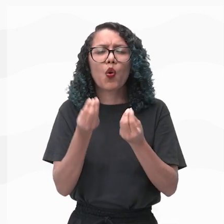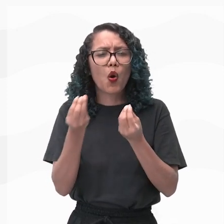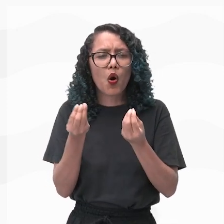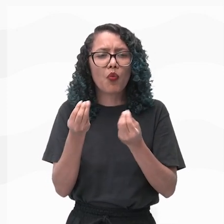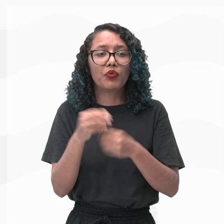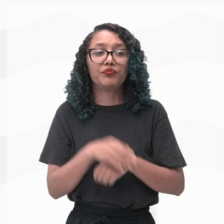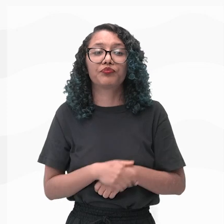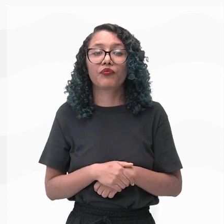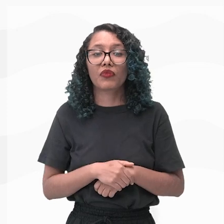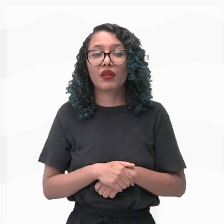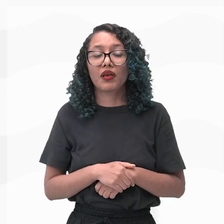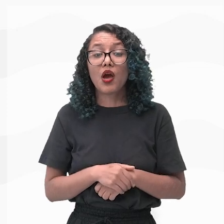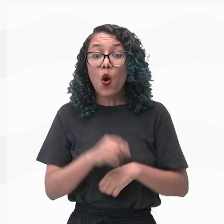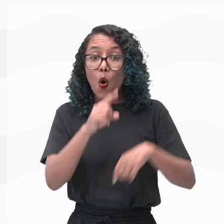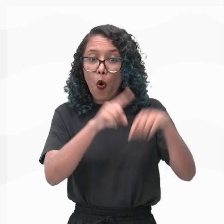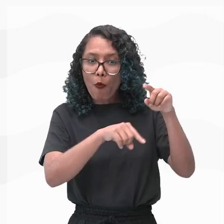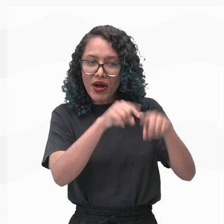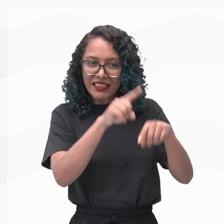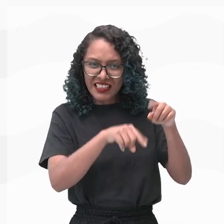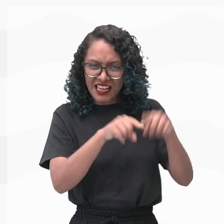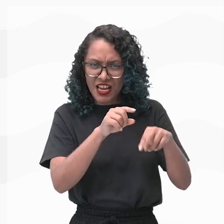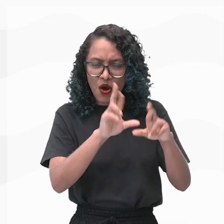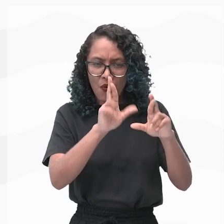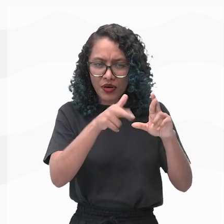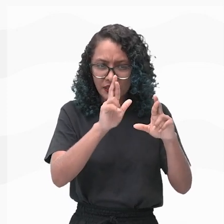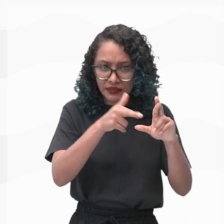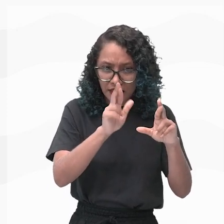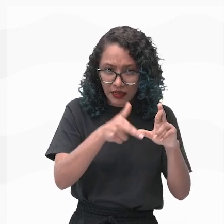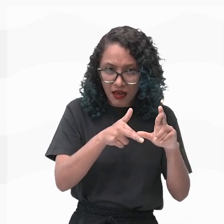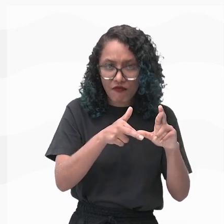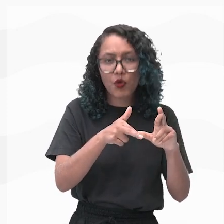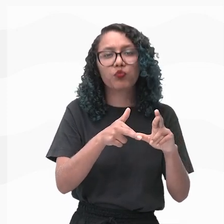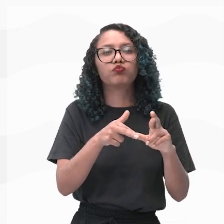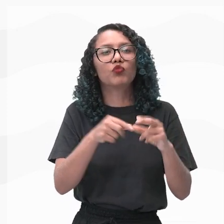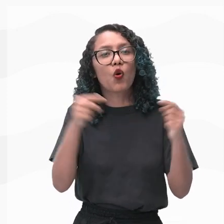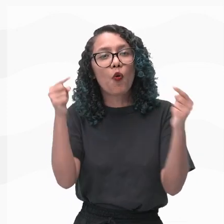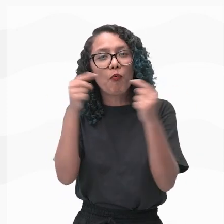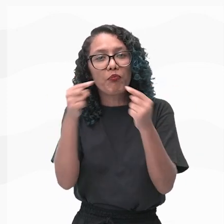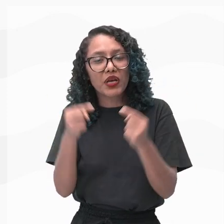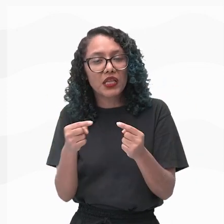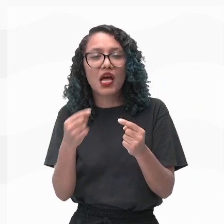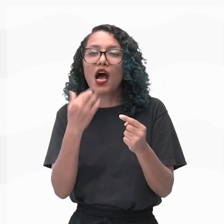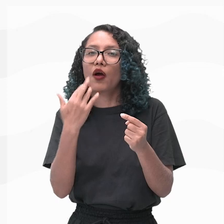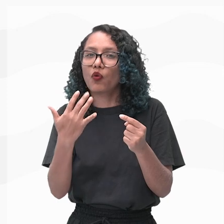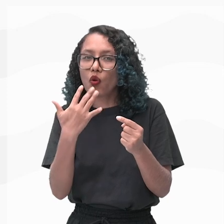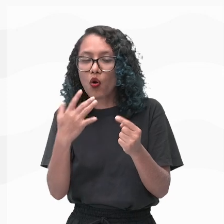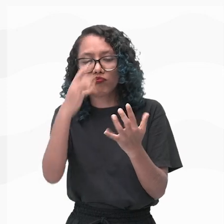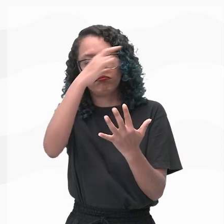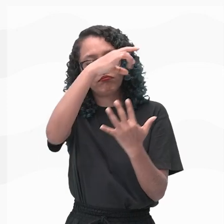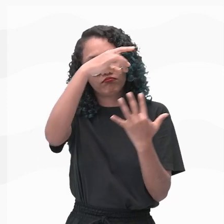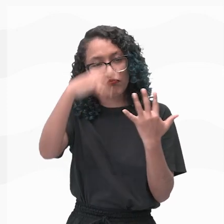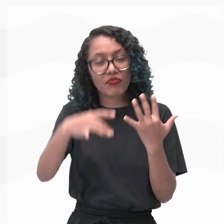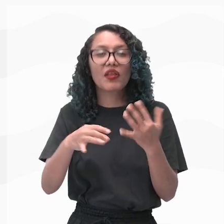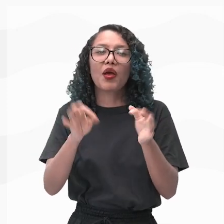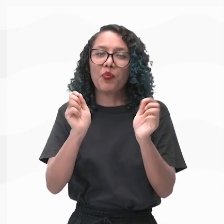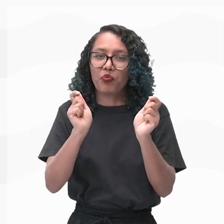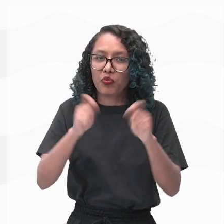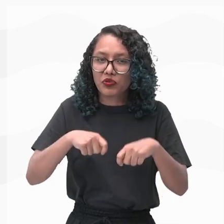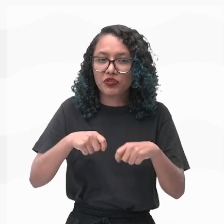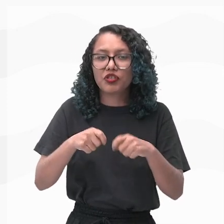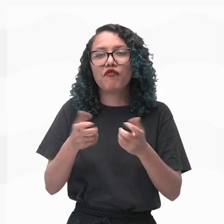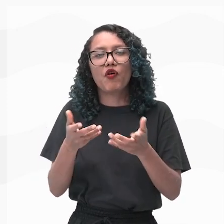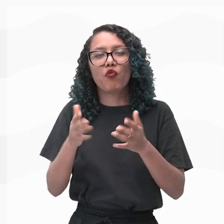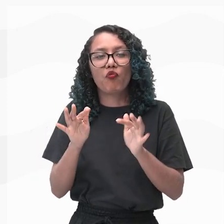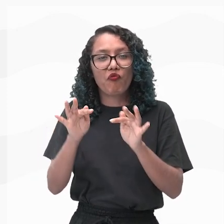recicláveis por cores, podemos garantir o seu destino correto. Então, agora, né, que já estamos